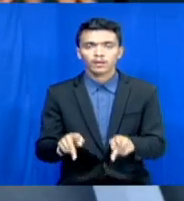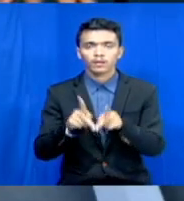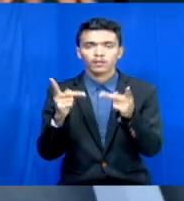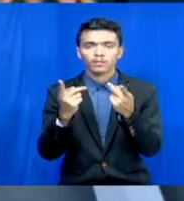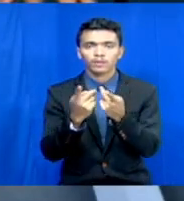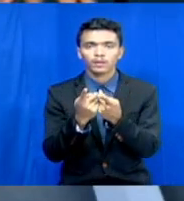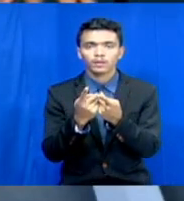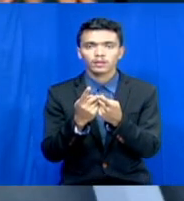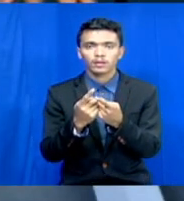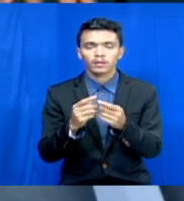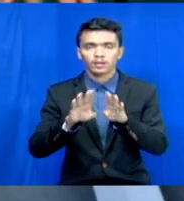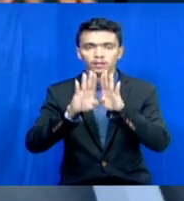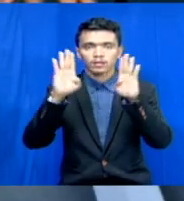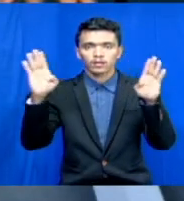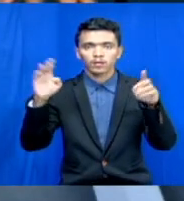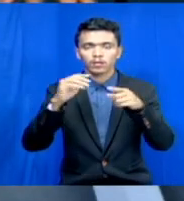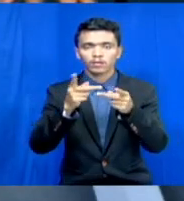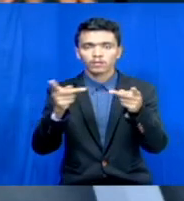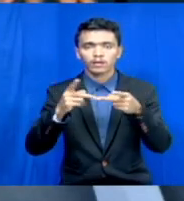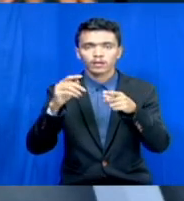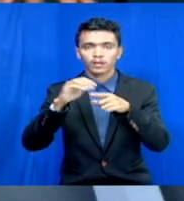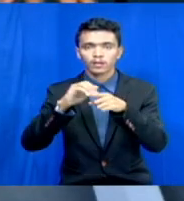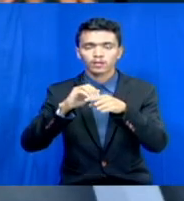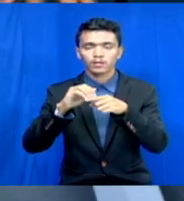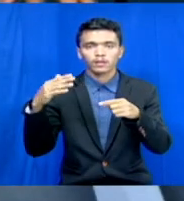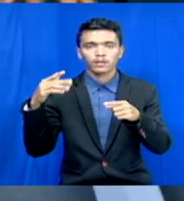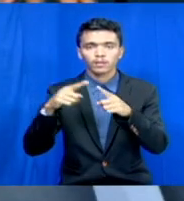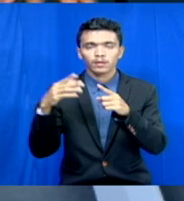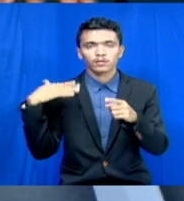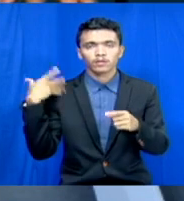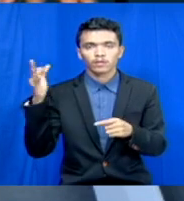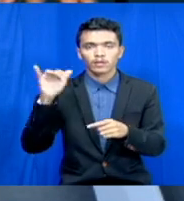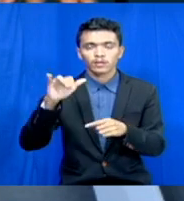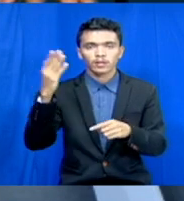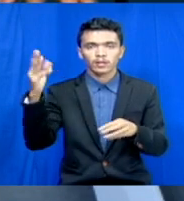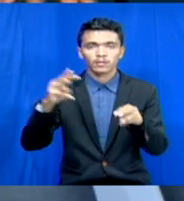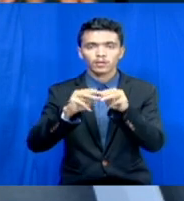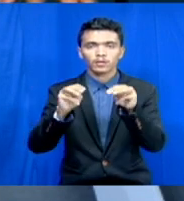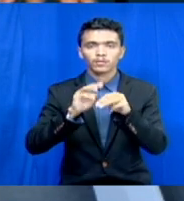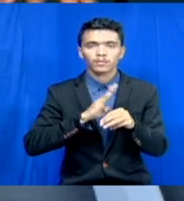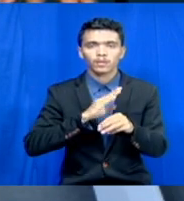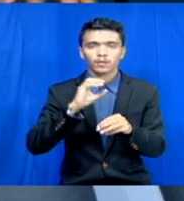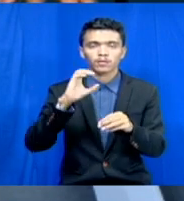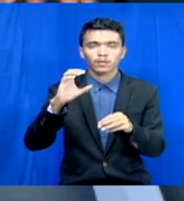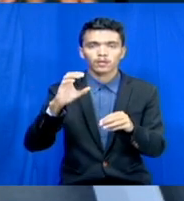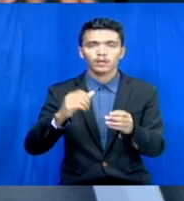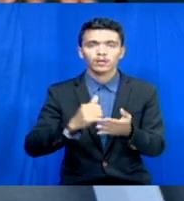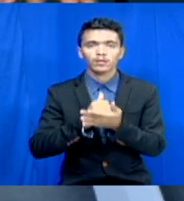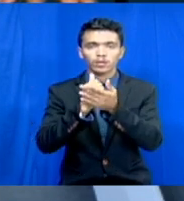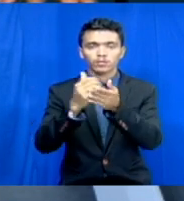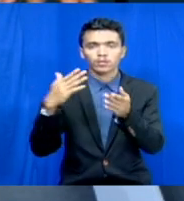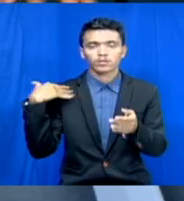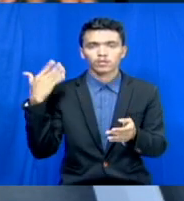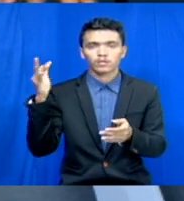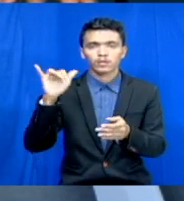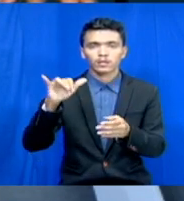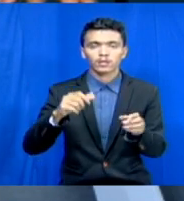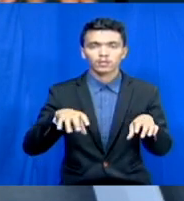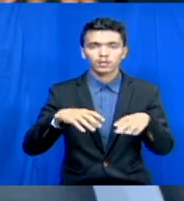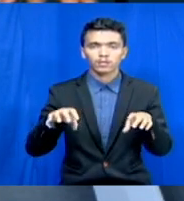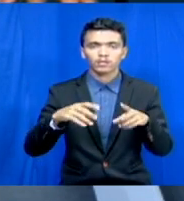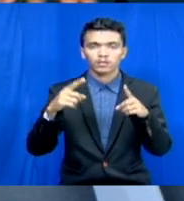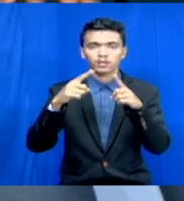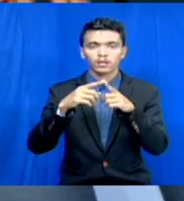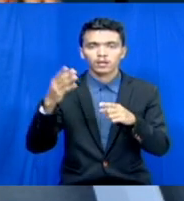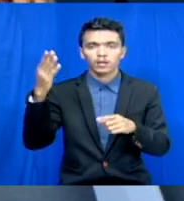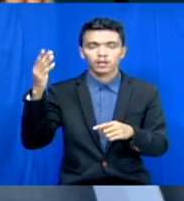Companhia Hillwood Beer selou que centro de treinamento foi inserido em município Baucau, a tu capacita jovens para o serviço e